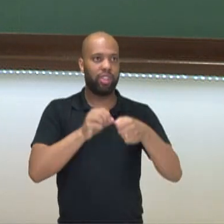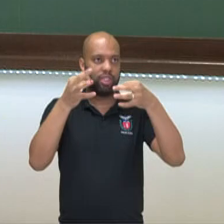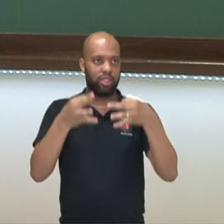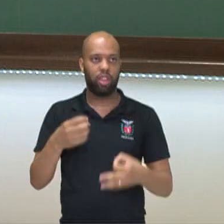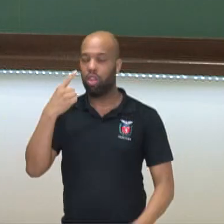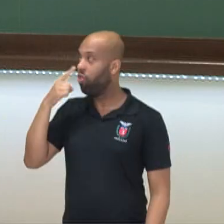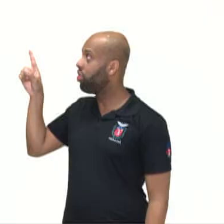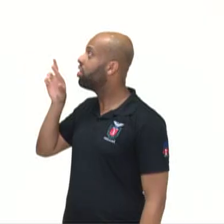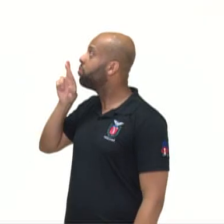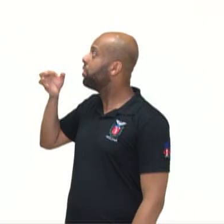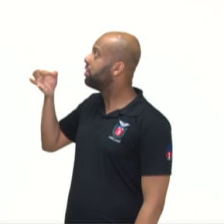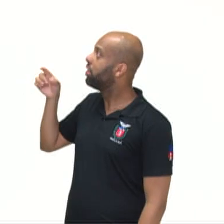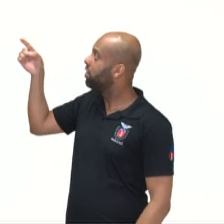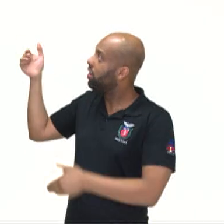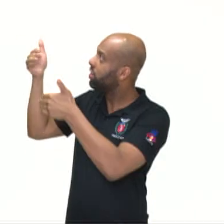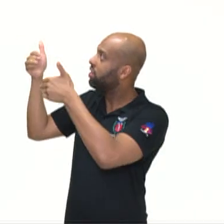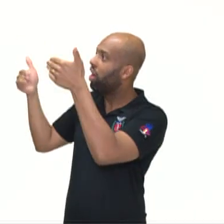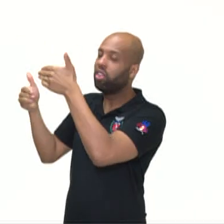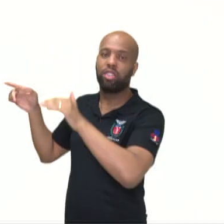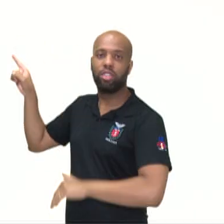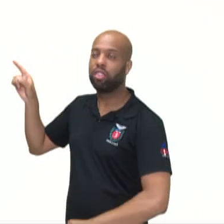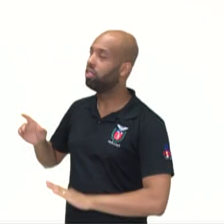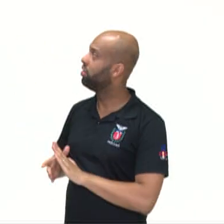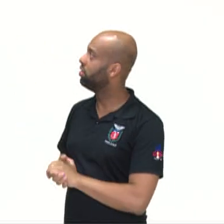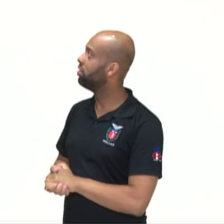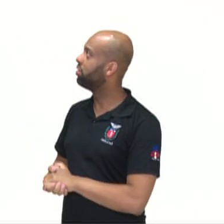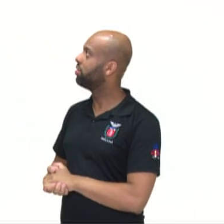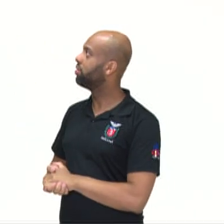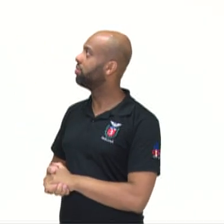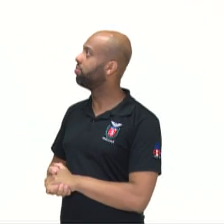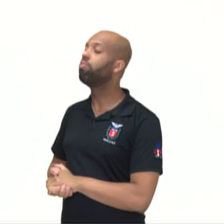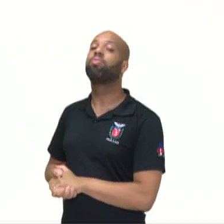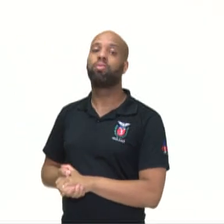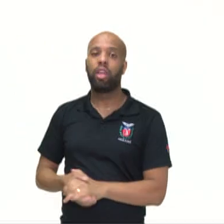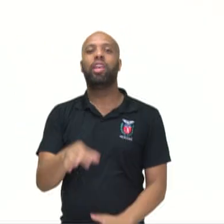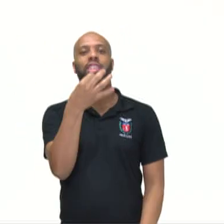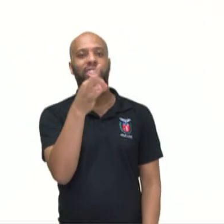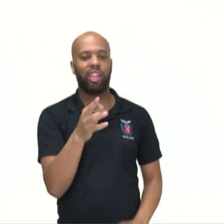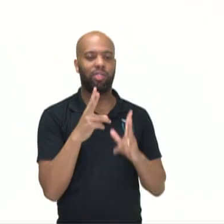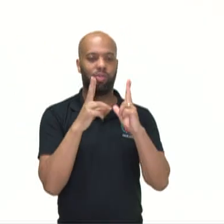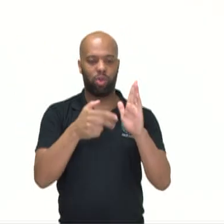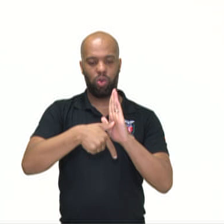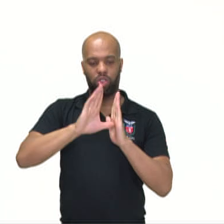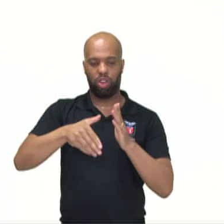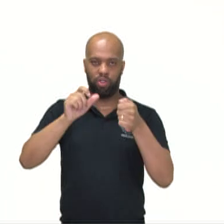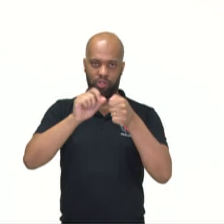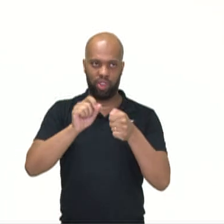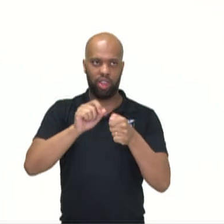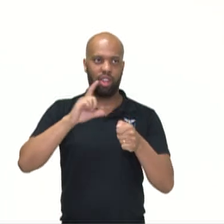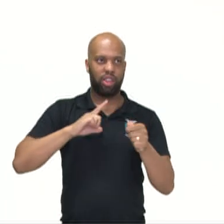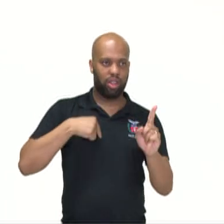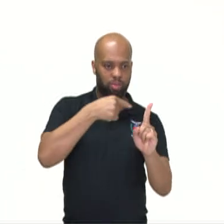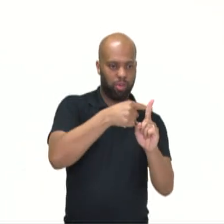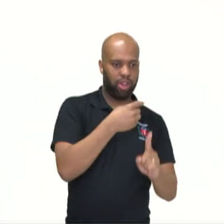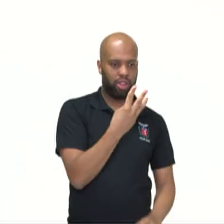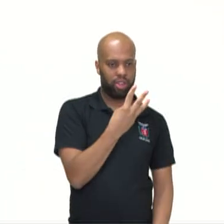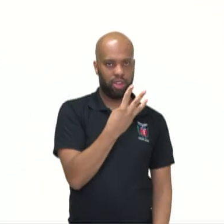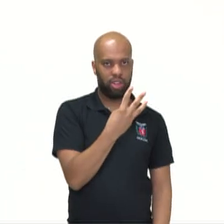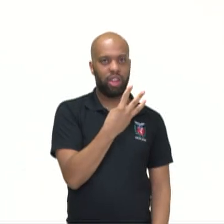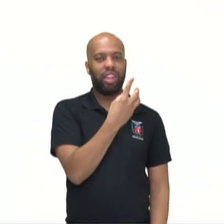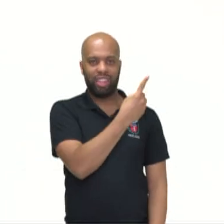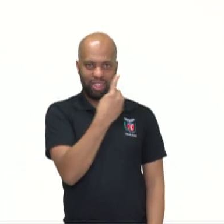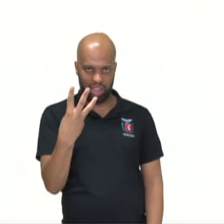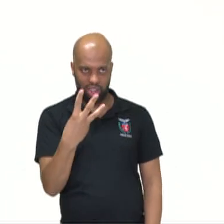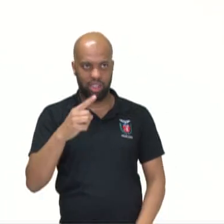tela. Olha lá. Então, exatamente como nós fizemos. Mais 13 na letra A e mais 22